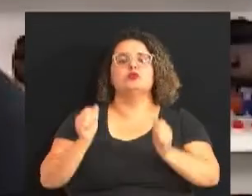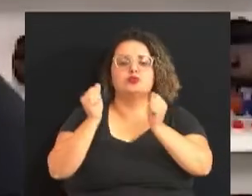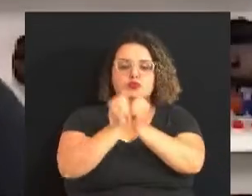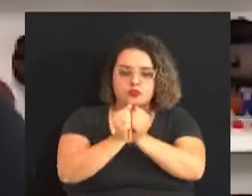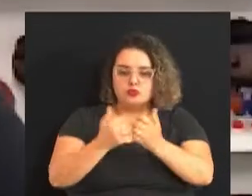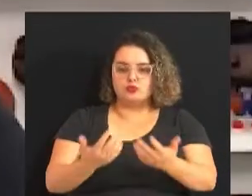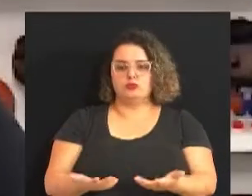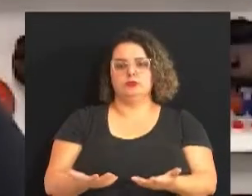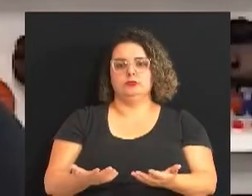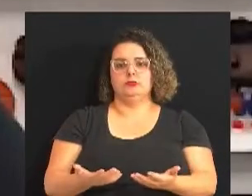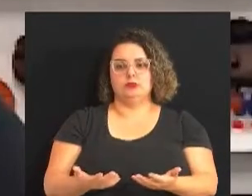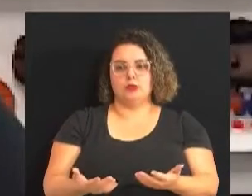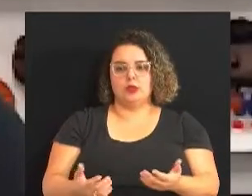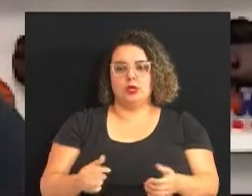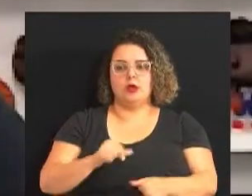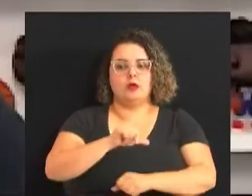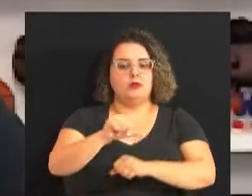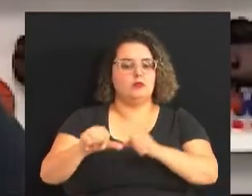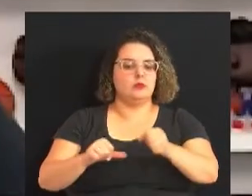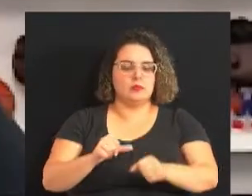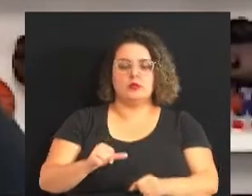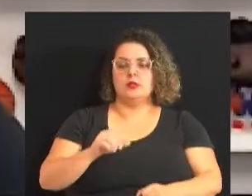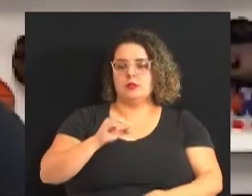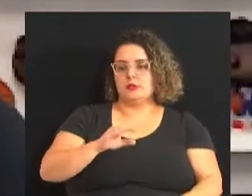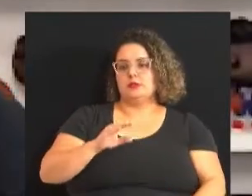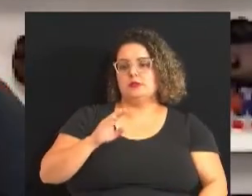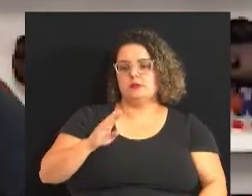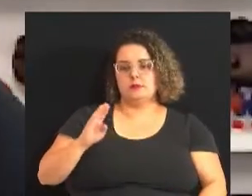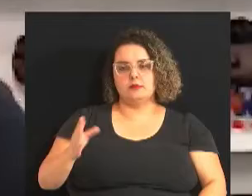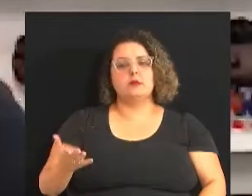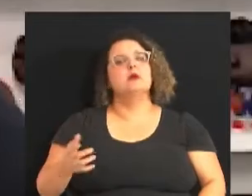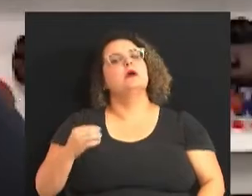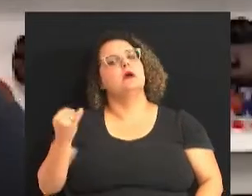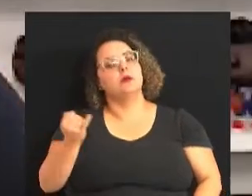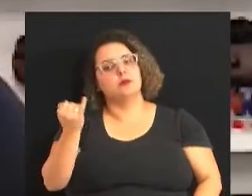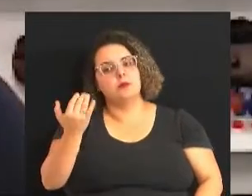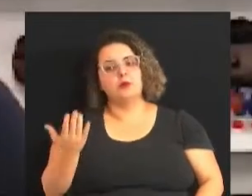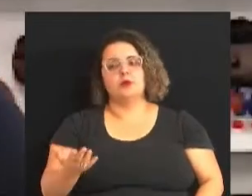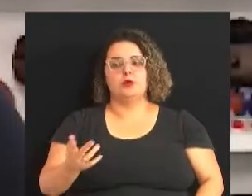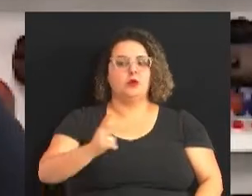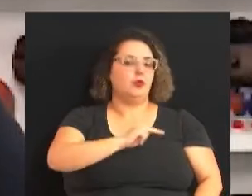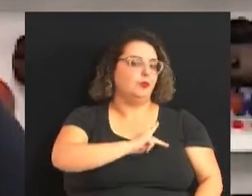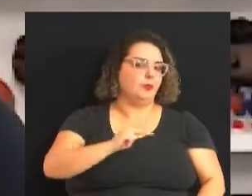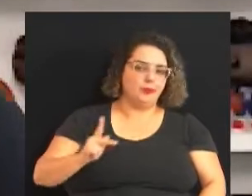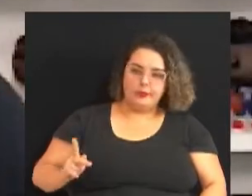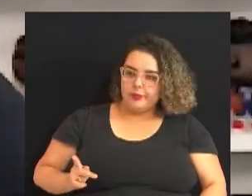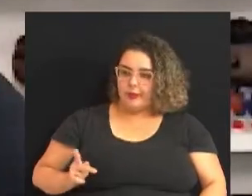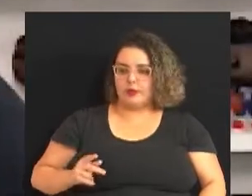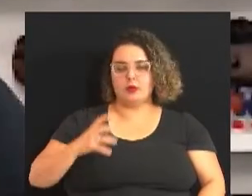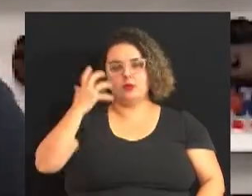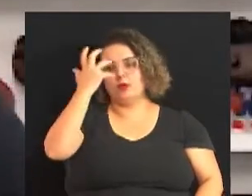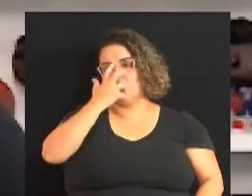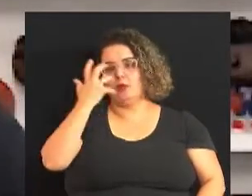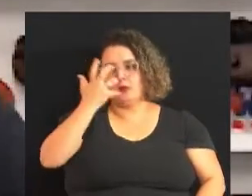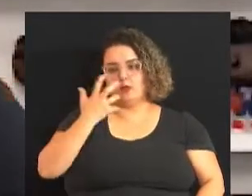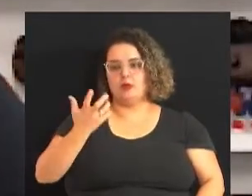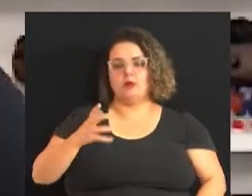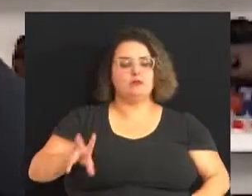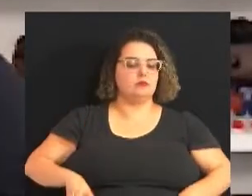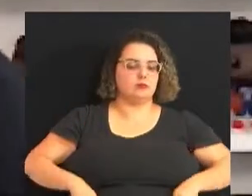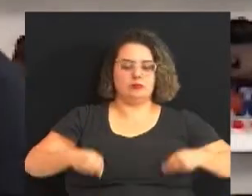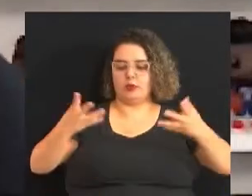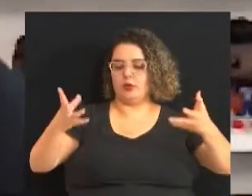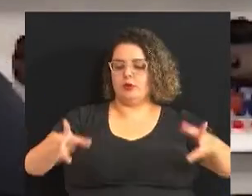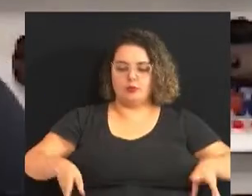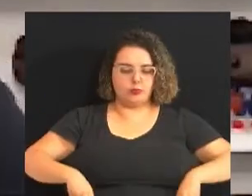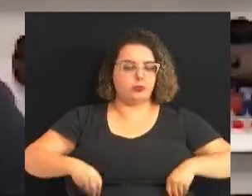a mudança de comando da CBB também ela é fundamental. A gente tem um presidente hoje que é apaixonado, que tira dinheiro do bolso, que tenta fazer